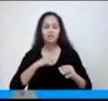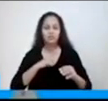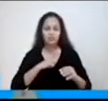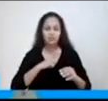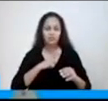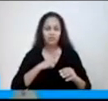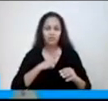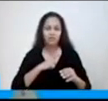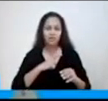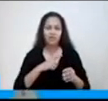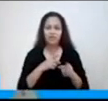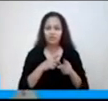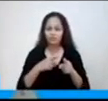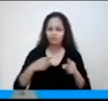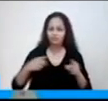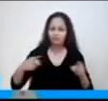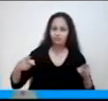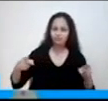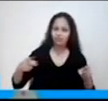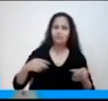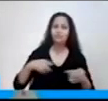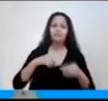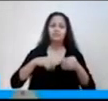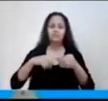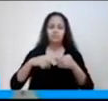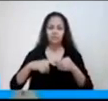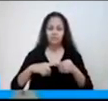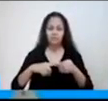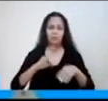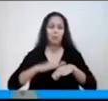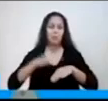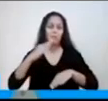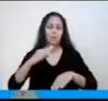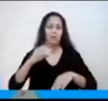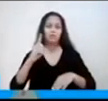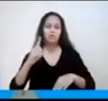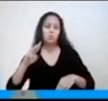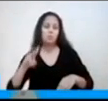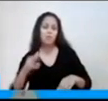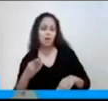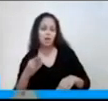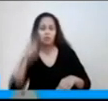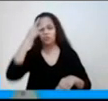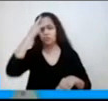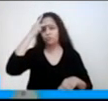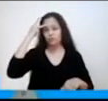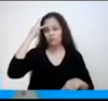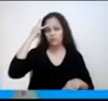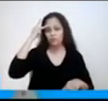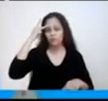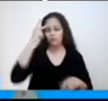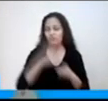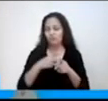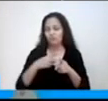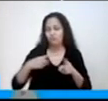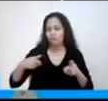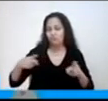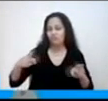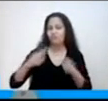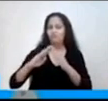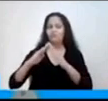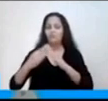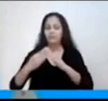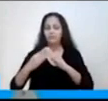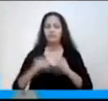aí mais presentes nas regiões metropolitanas, né? Cidades acima de 1 milhão de habitantes. E atualmente vem crescendo aí nas médias